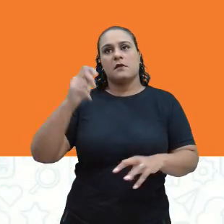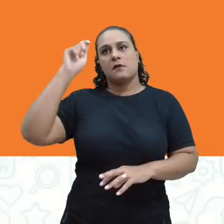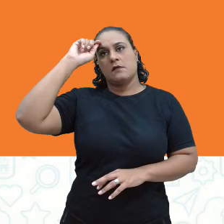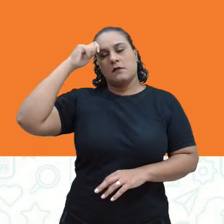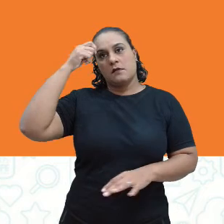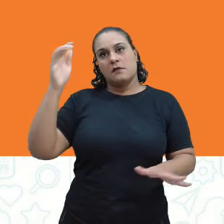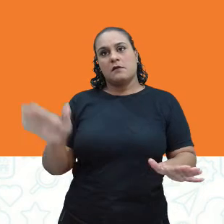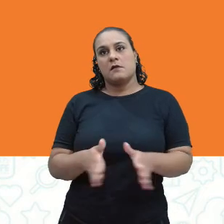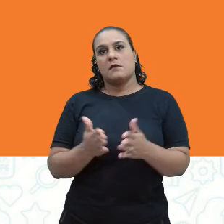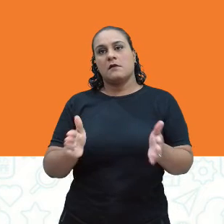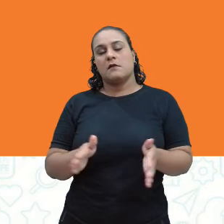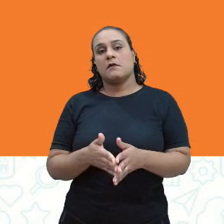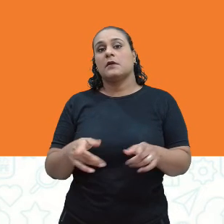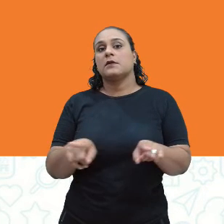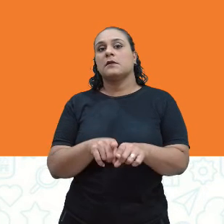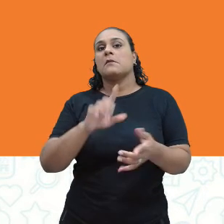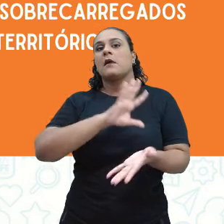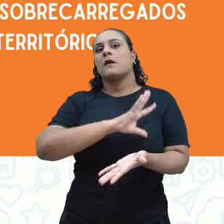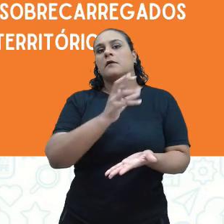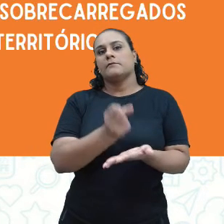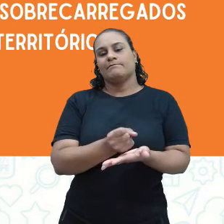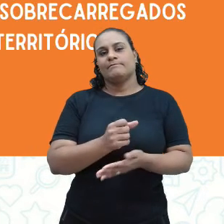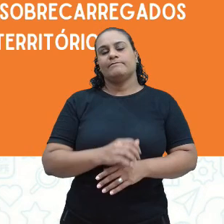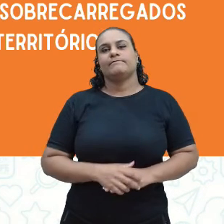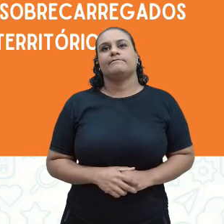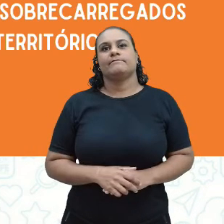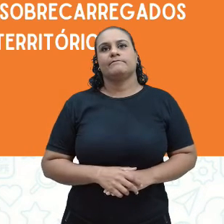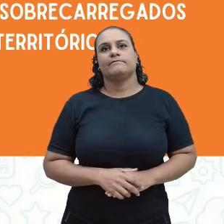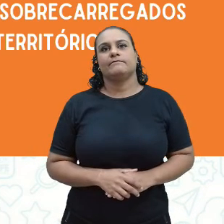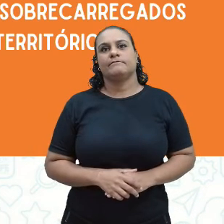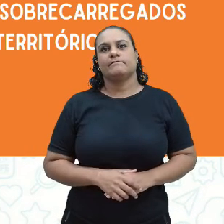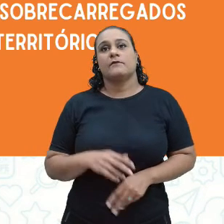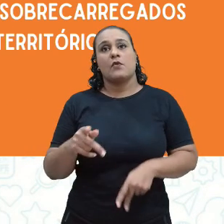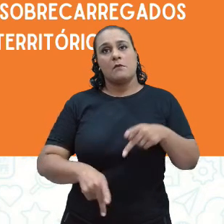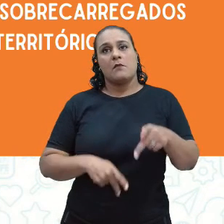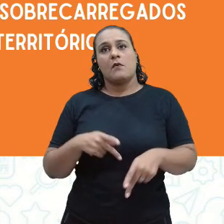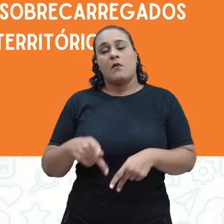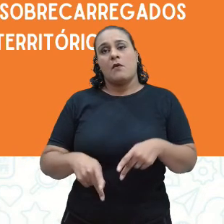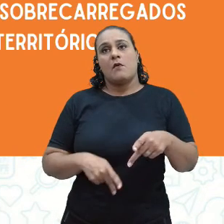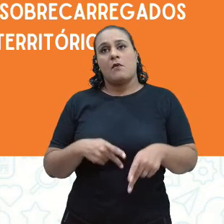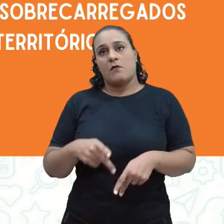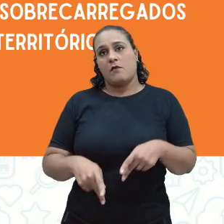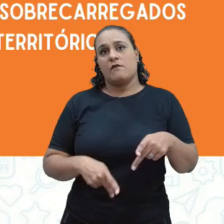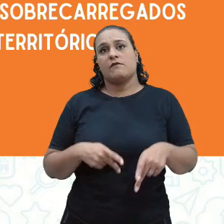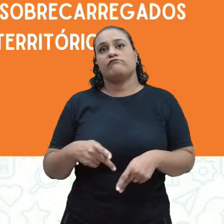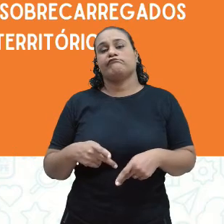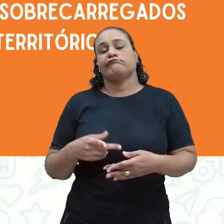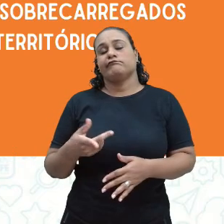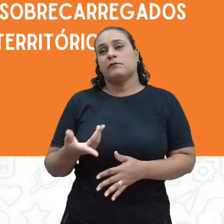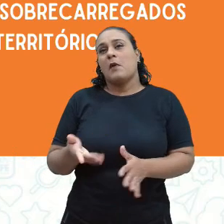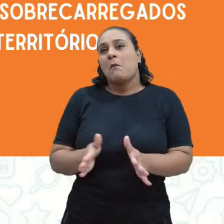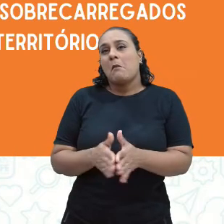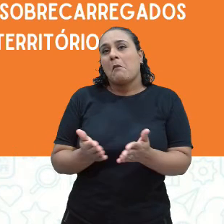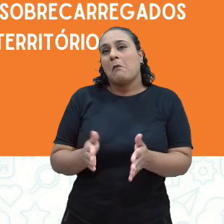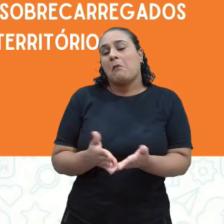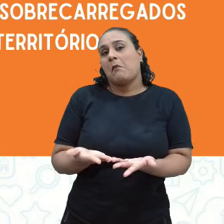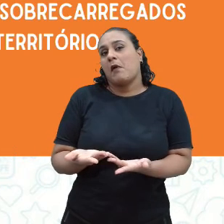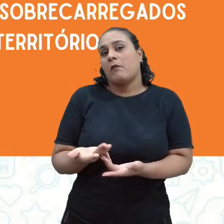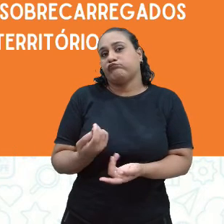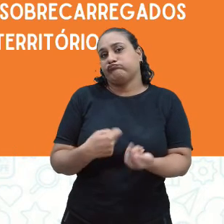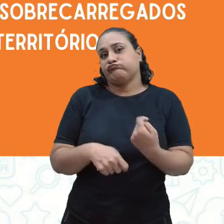e comunidades quilombolas também. Os povos menos favorecidos